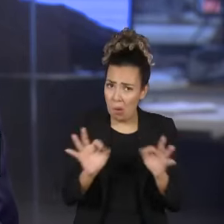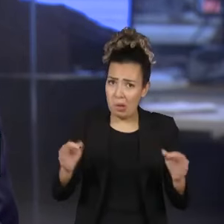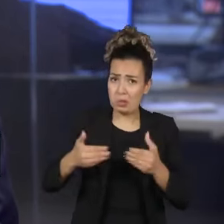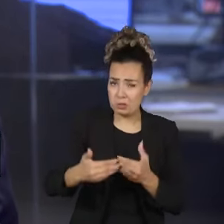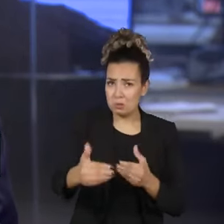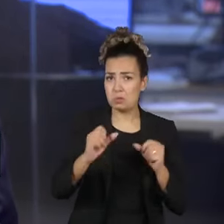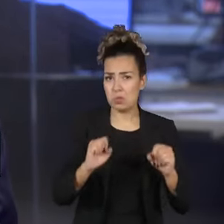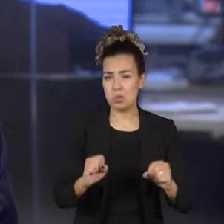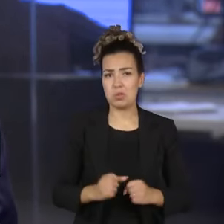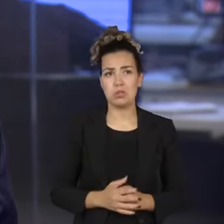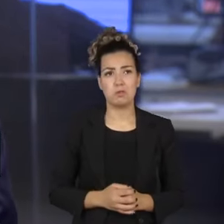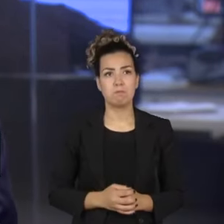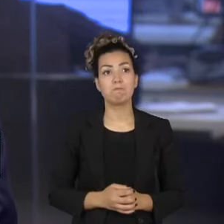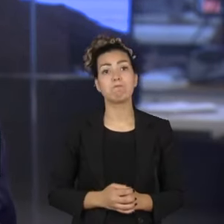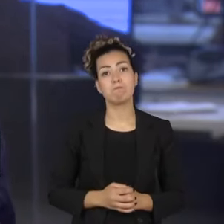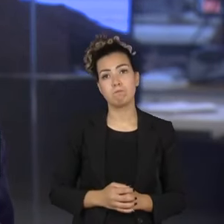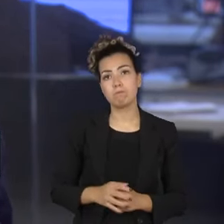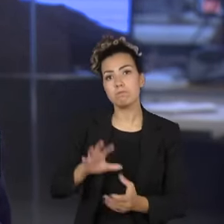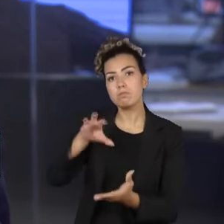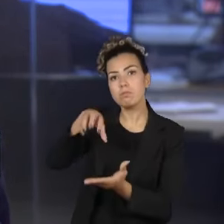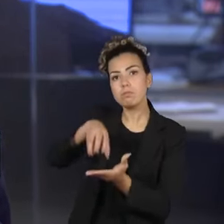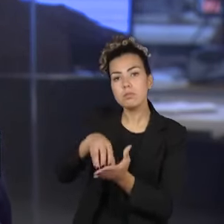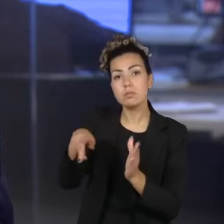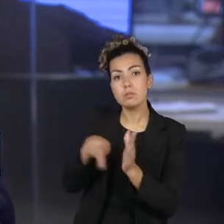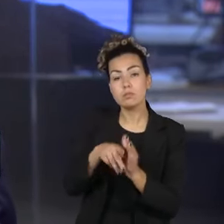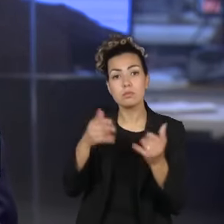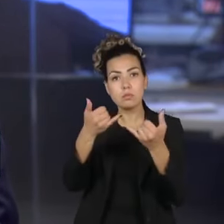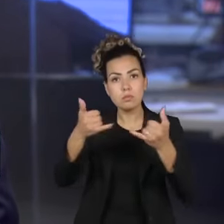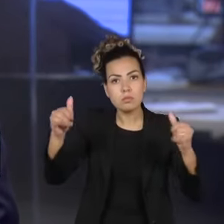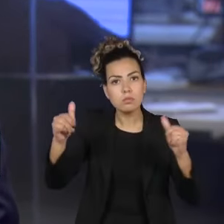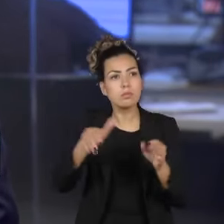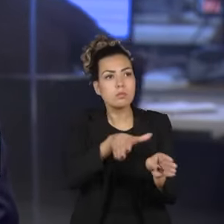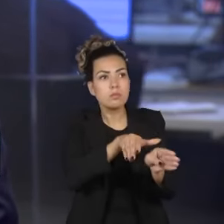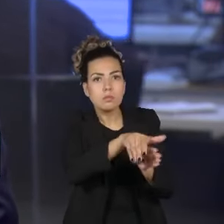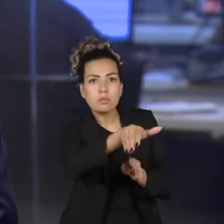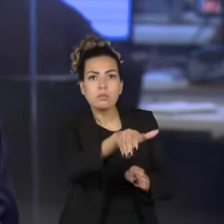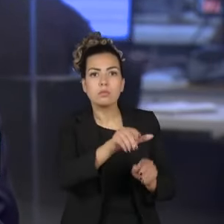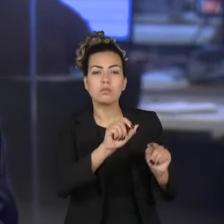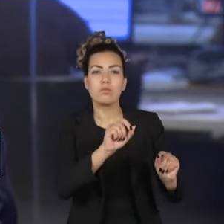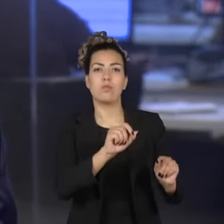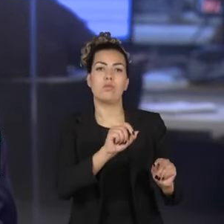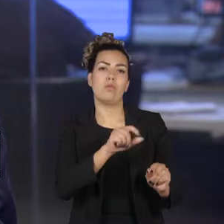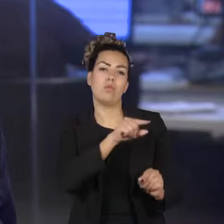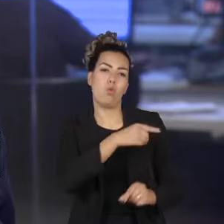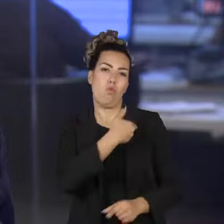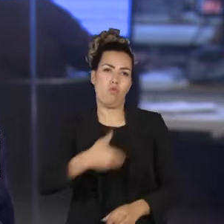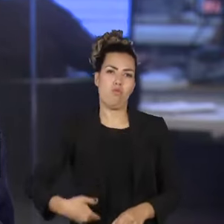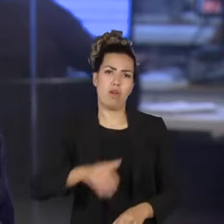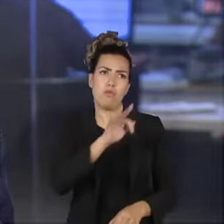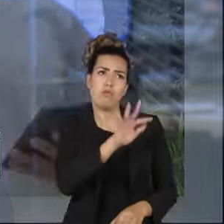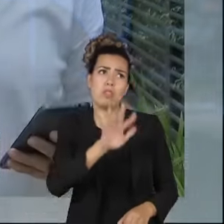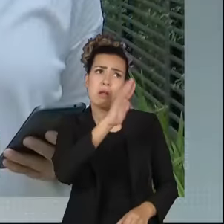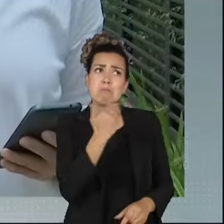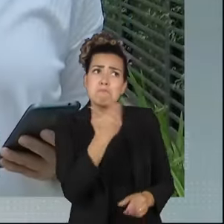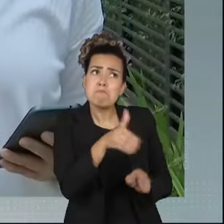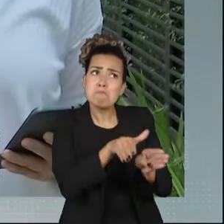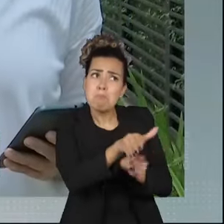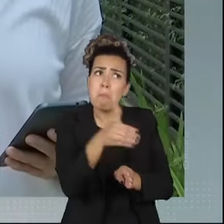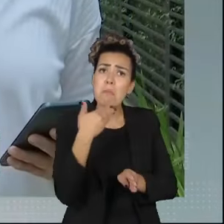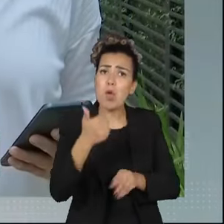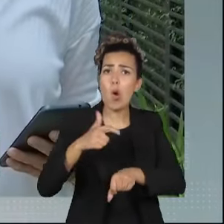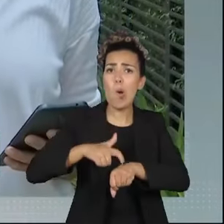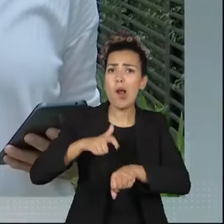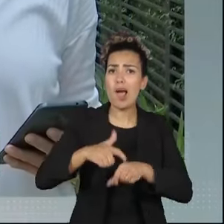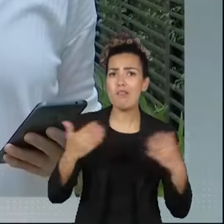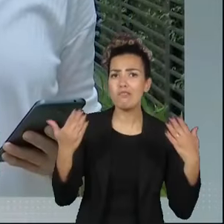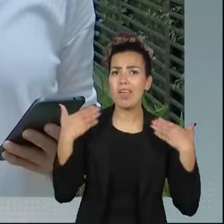O Operador Nacional do Sistema Elétrico recomendou ao governo federal que o horário de verão volte. A repórter Maria Manso tem os detalhes. Boa tarde, Maria.